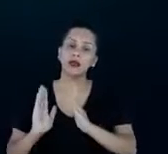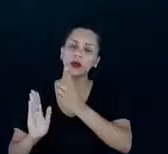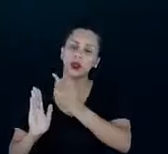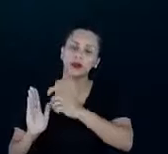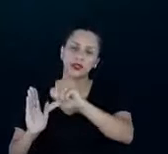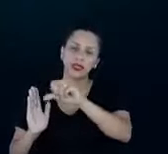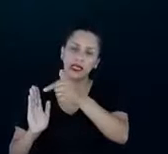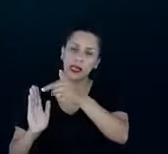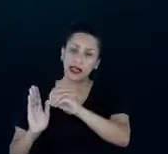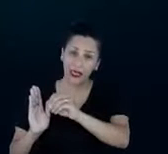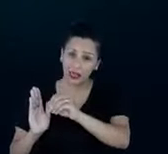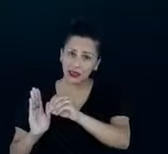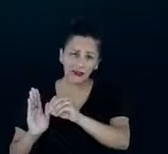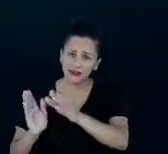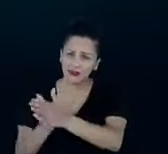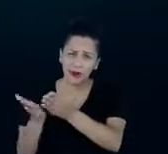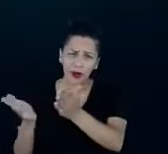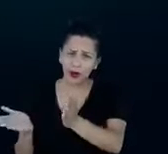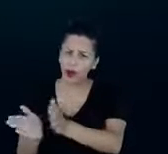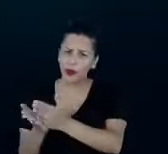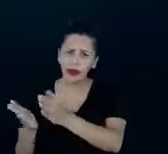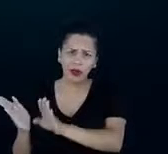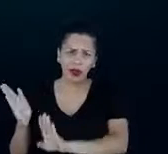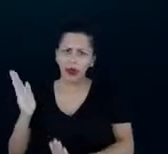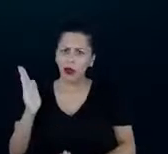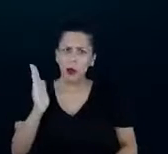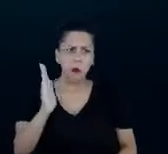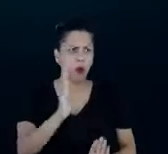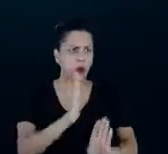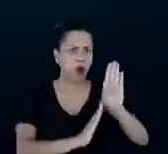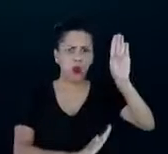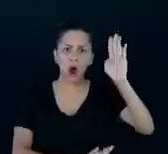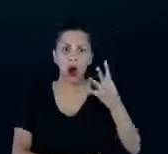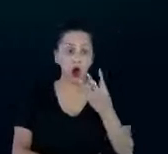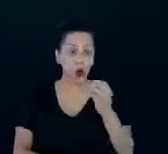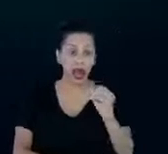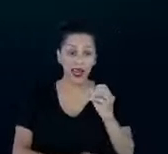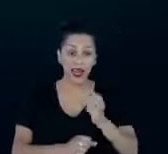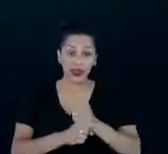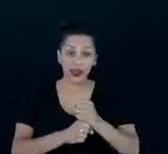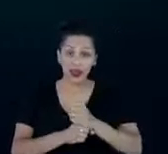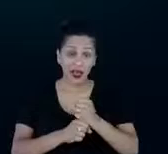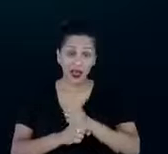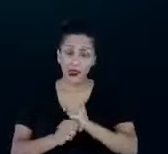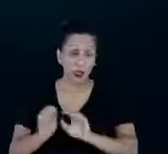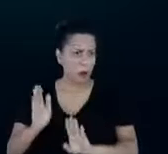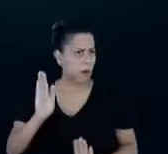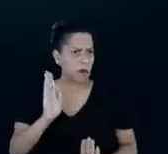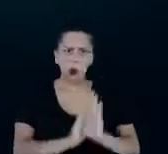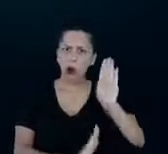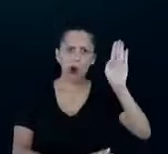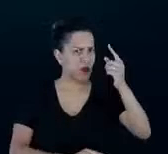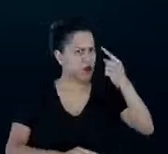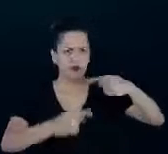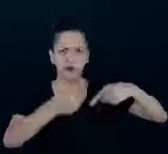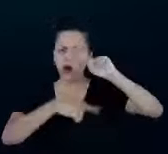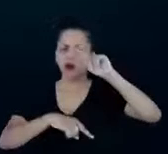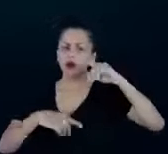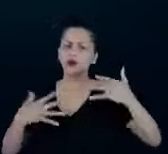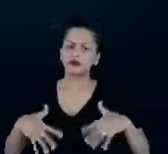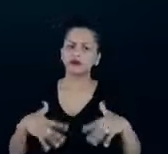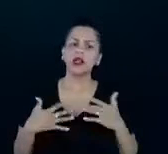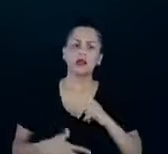nem quarenta anos de um salto de transformação digital que é muito significativo tão Visitei